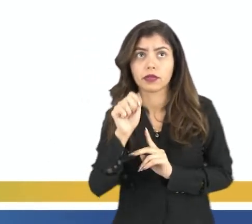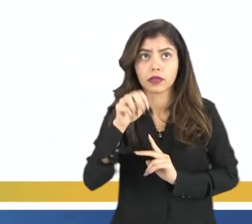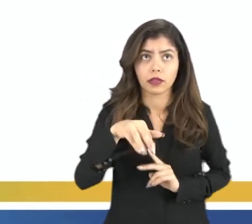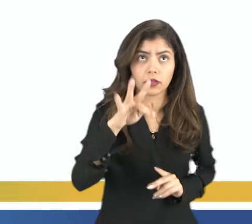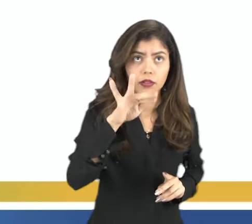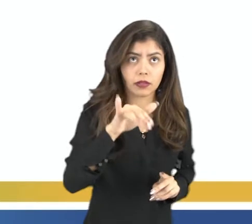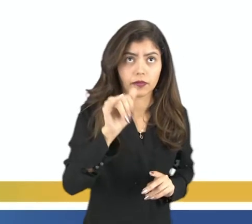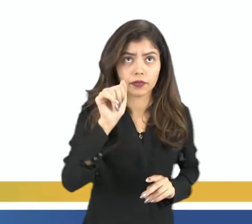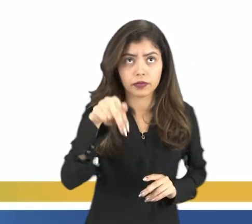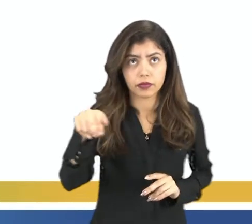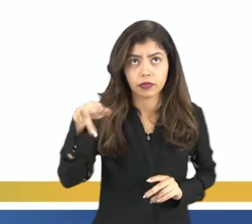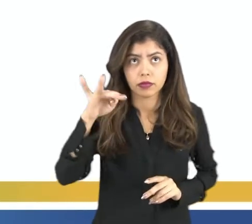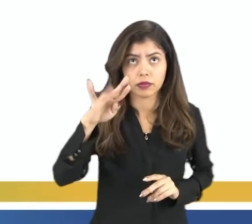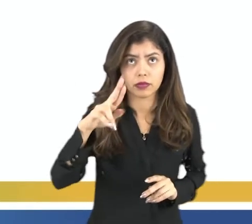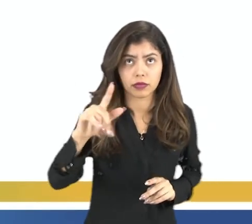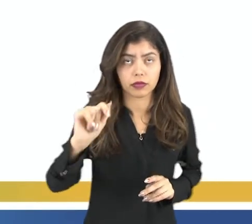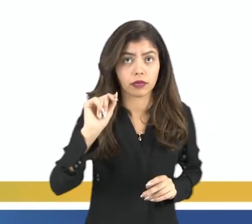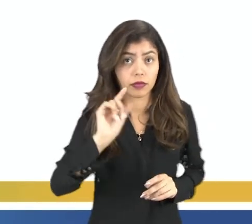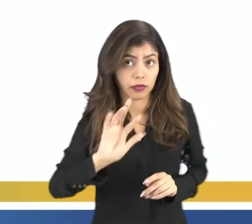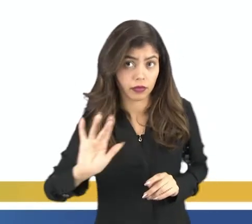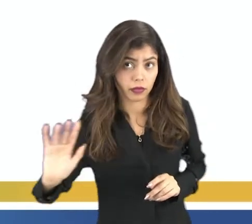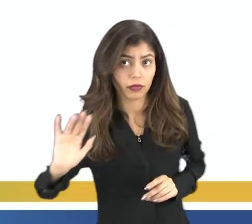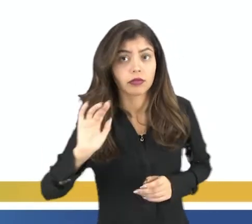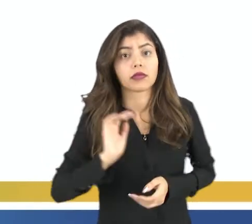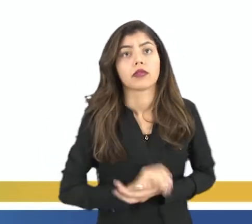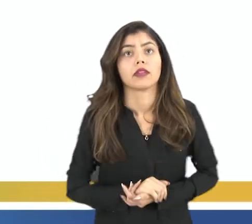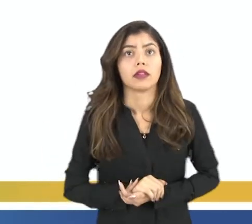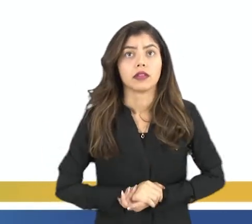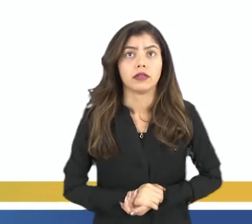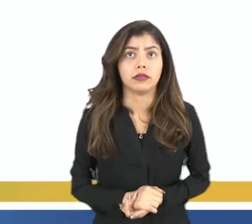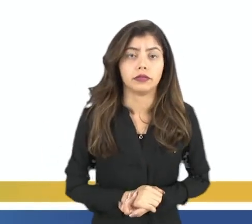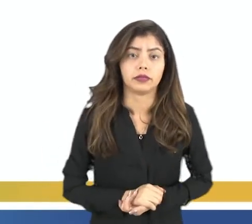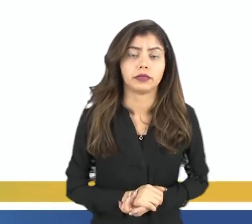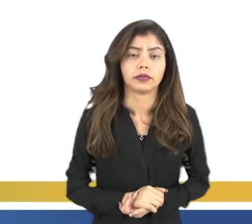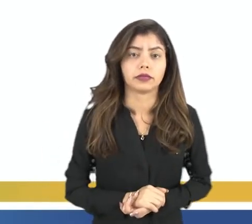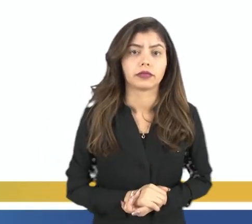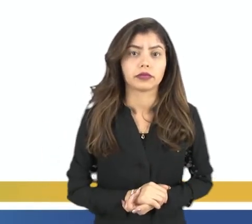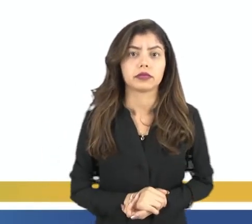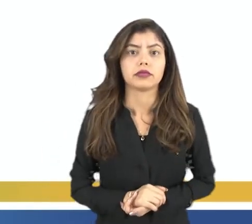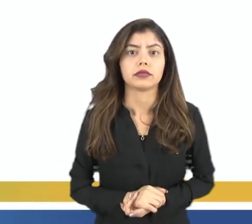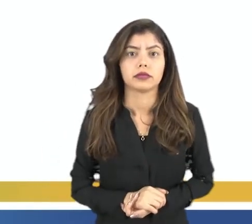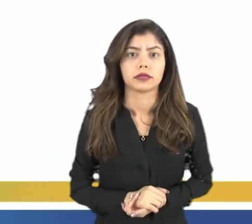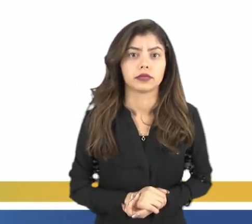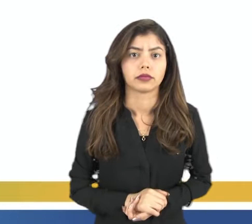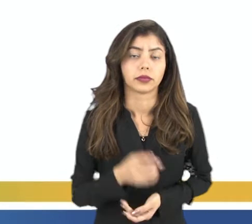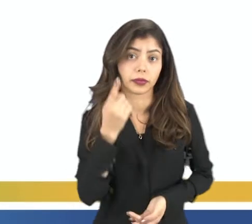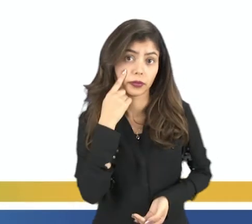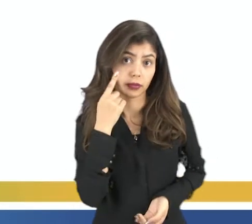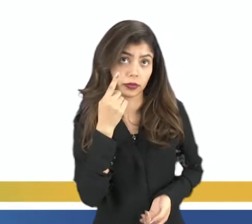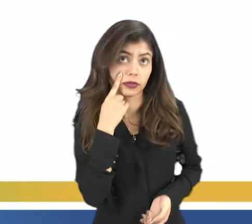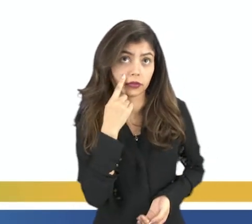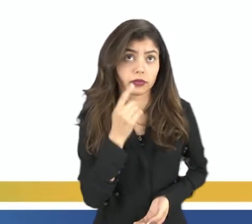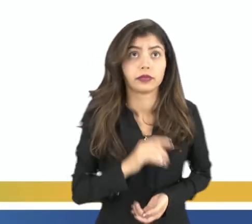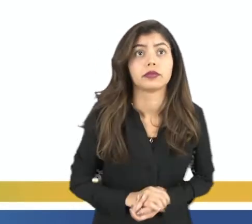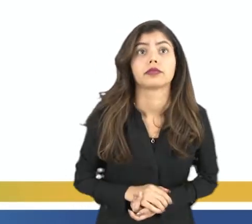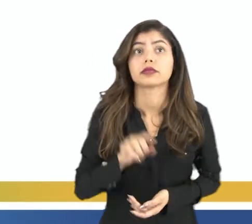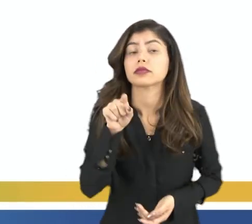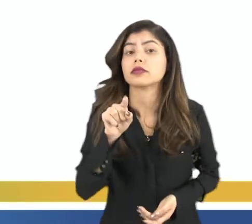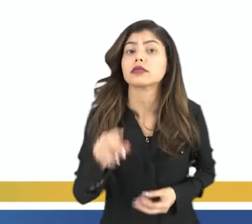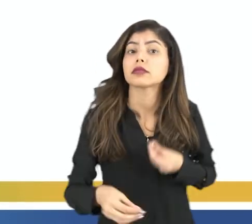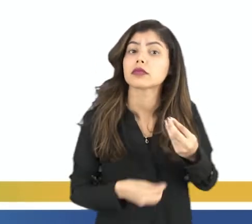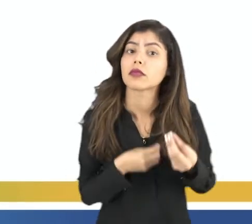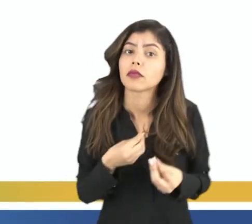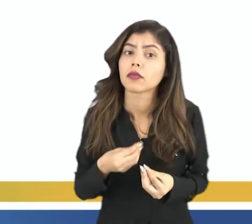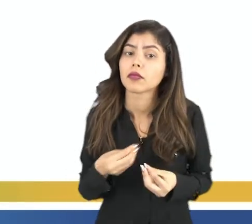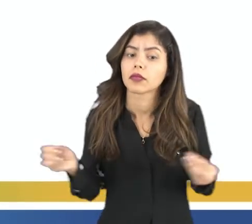Ann is destroying, She drinks too much. Olha só, a Mary Ann está